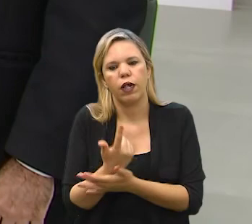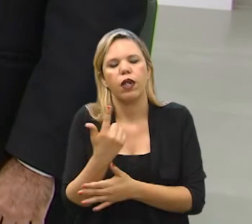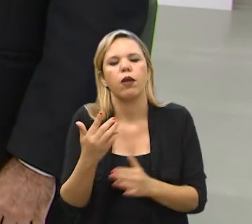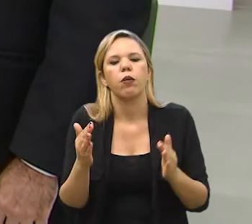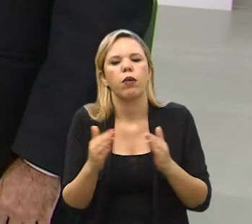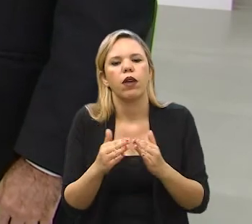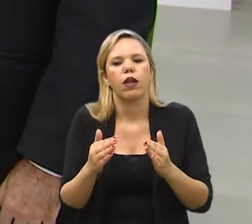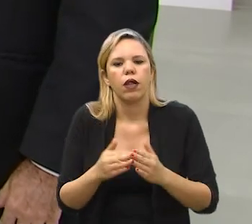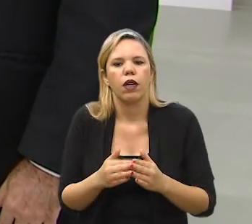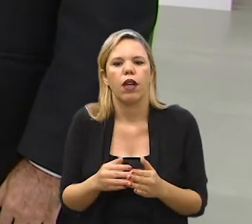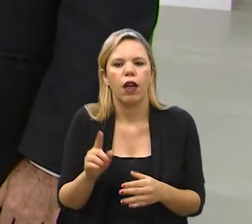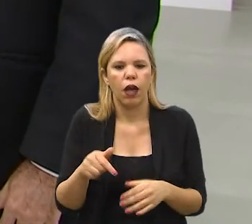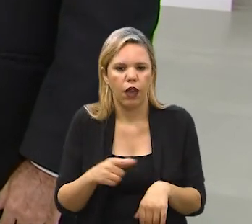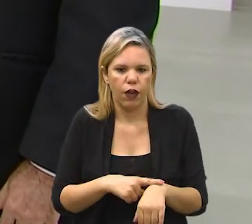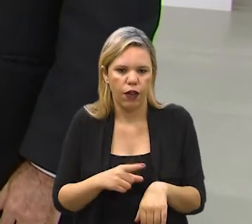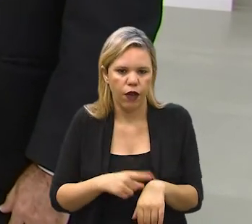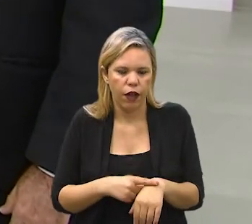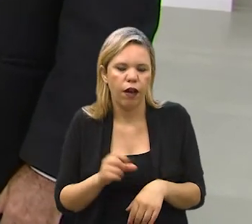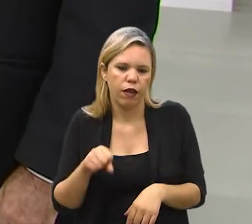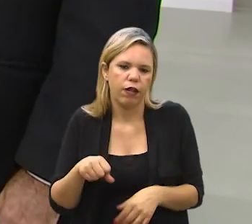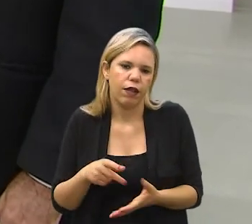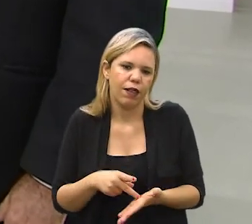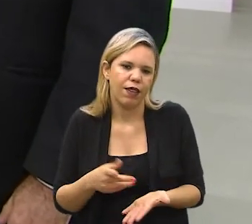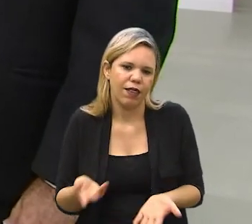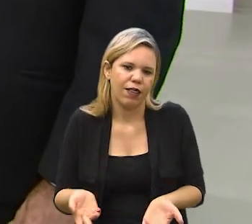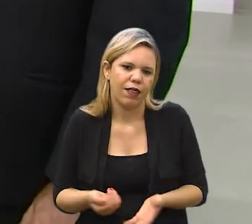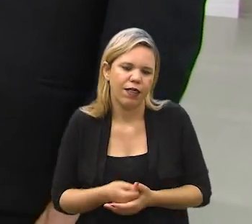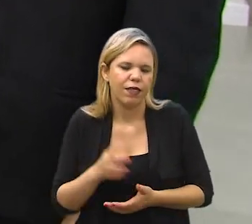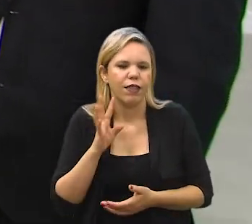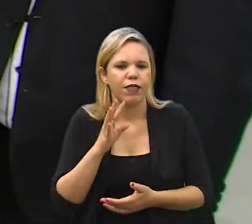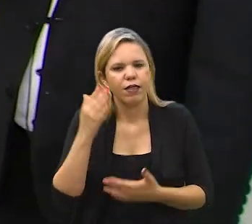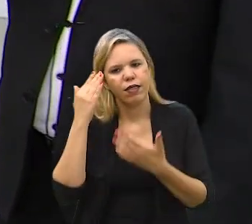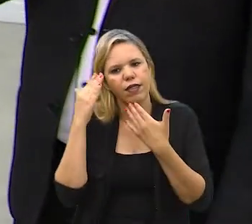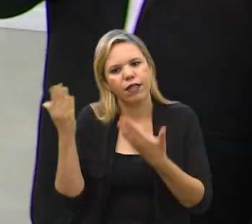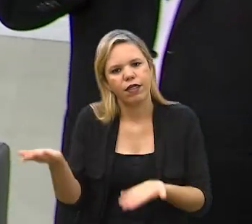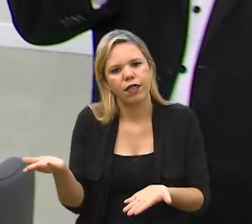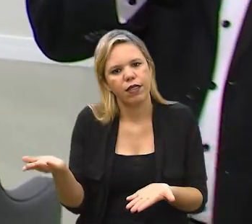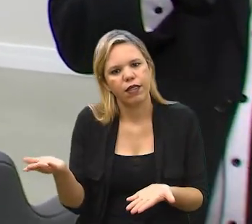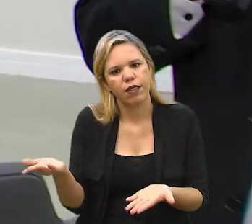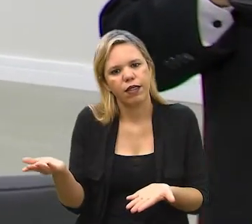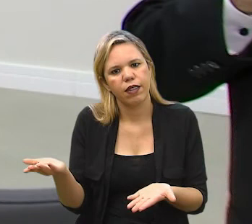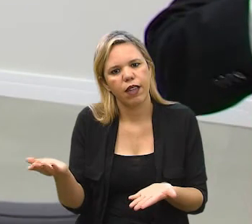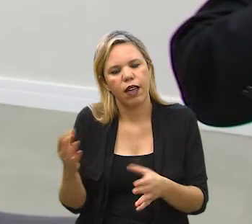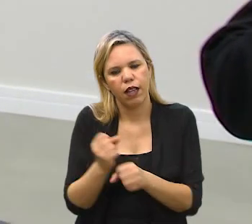um imóvel aí. Essa é a hora, né? Essa é a hora. É legal. Muito obrigado.